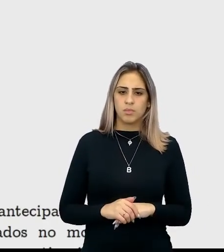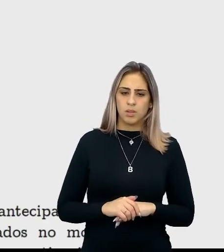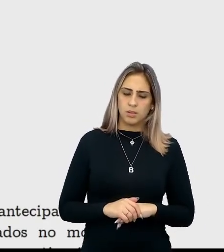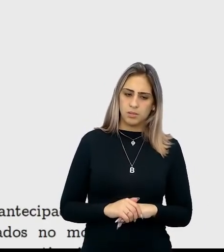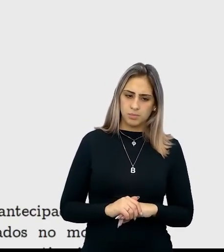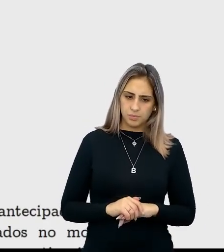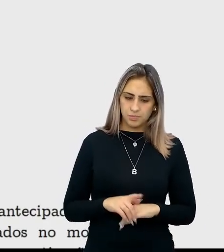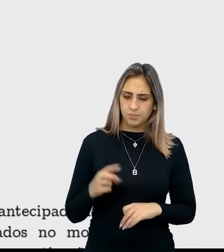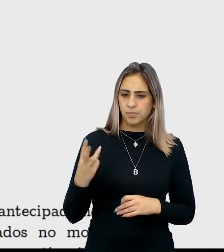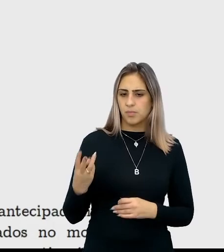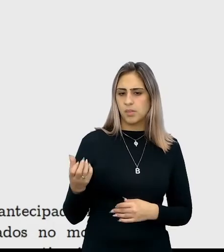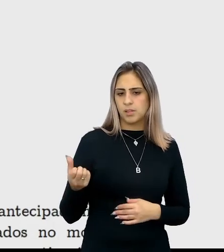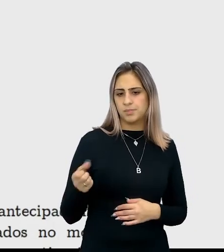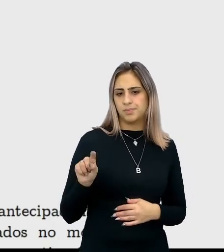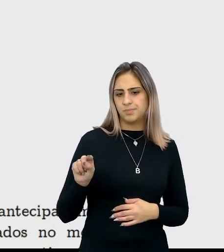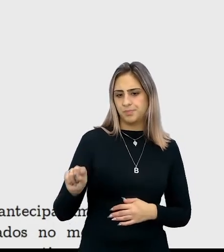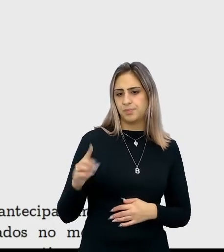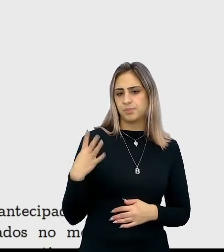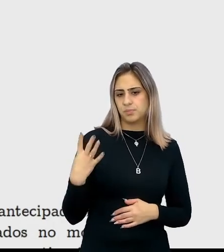mista,